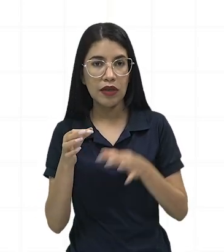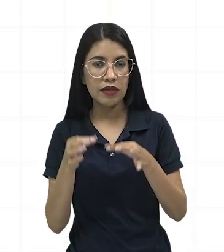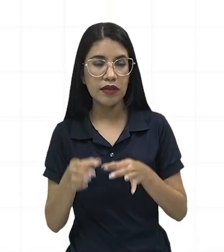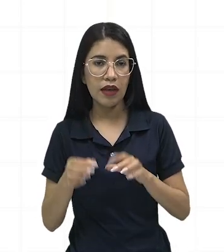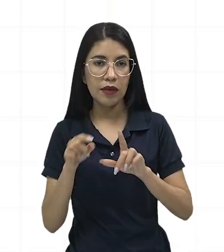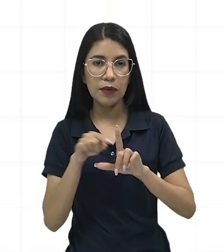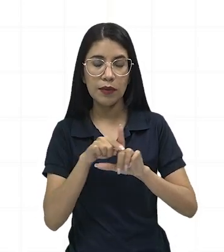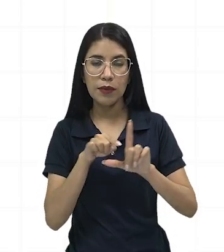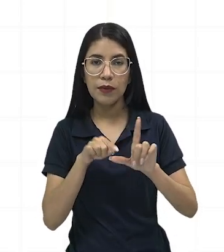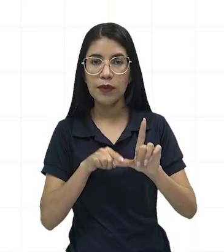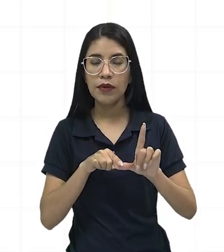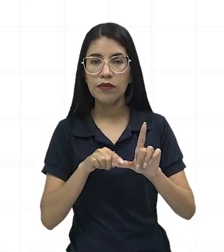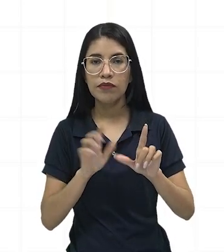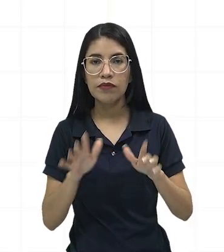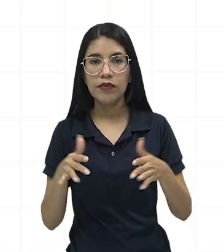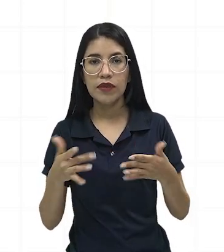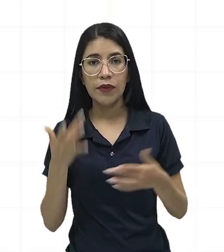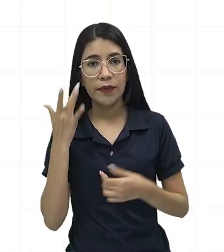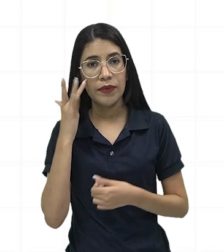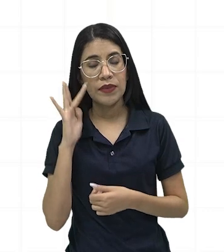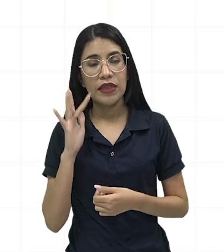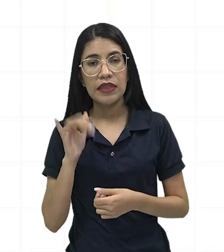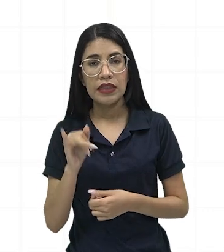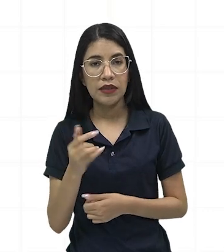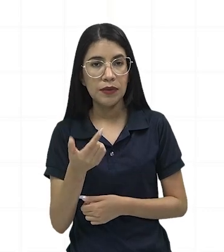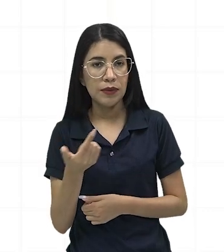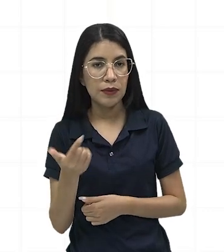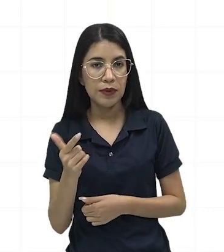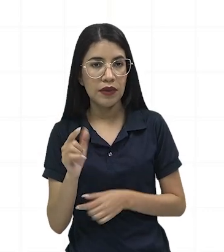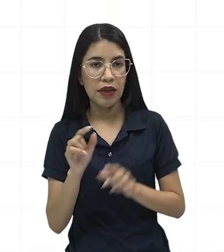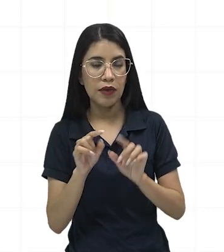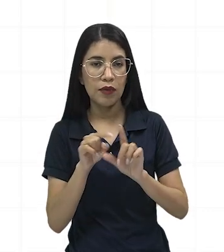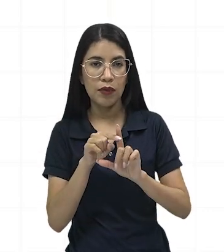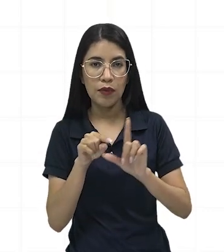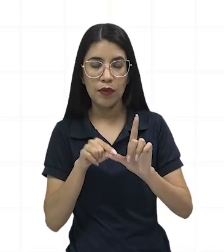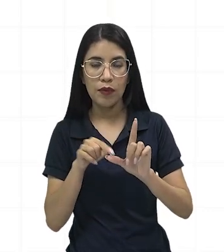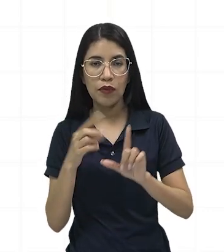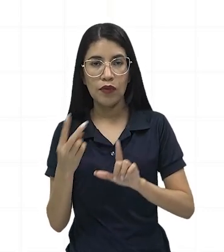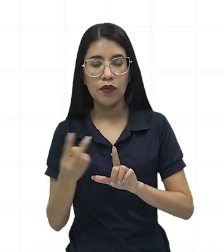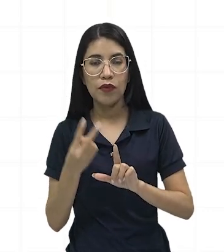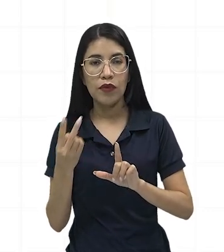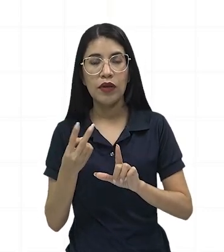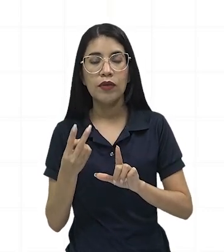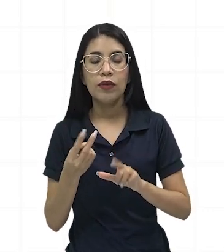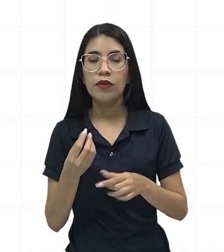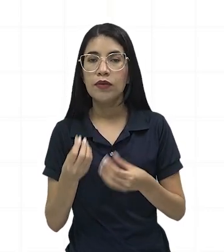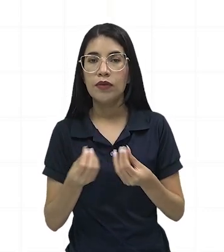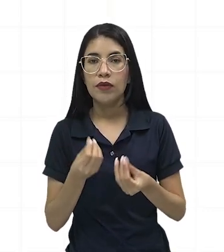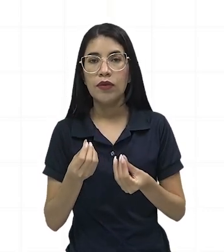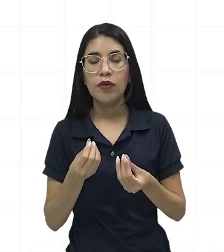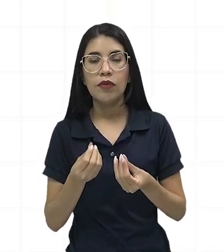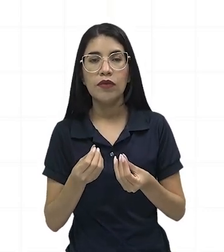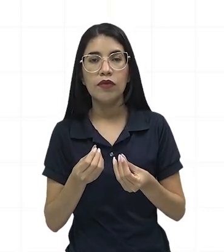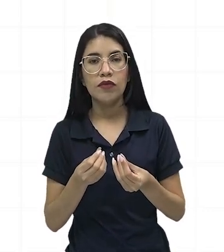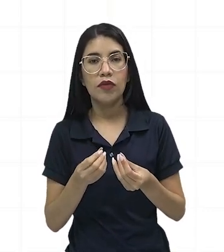professor. Qual é? Então, sem a medida aqui, ó, eu